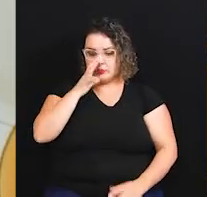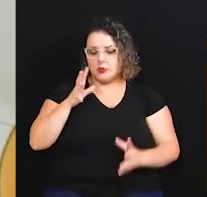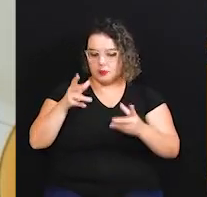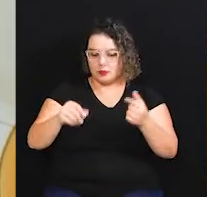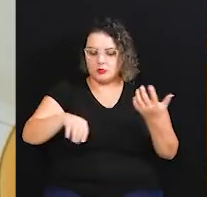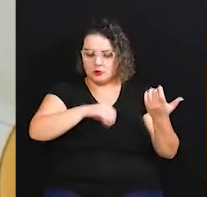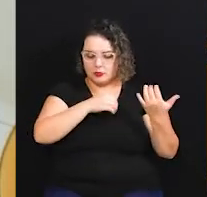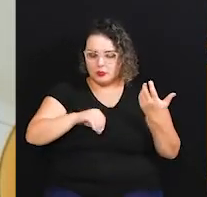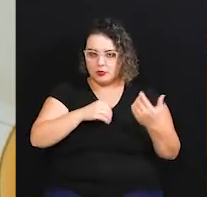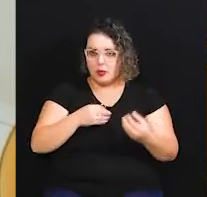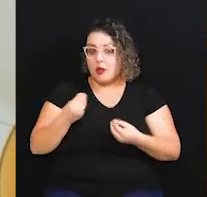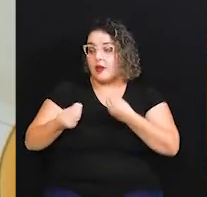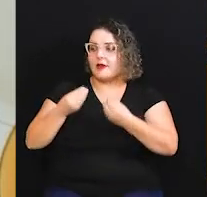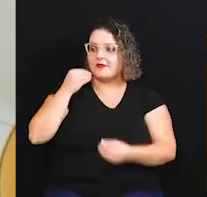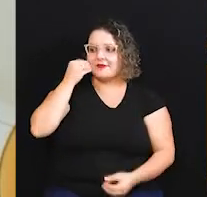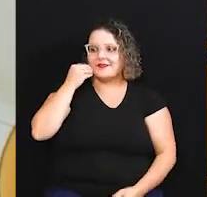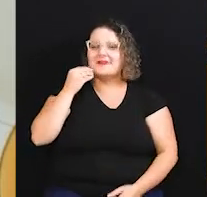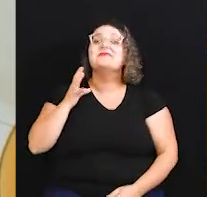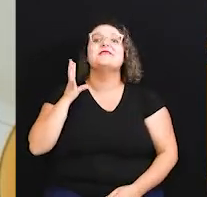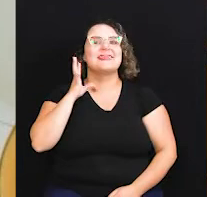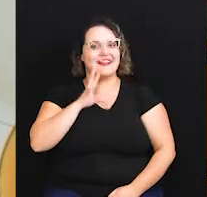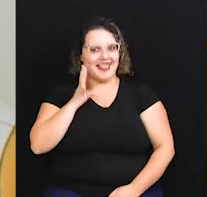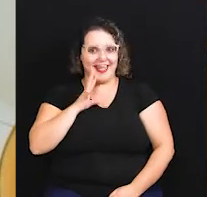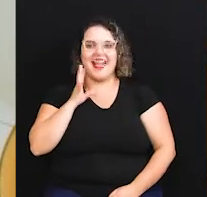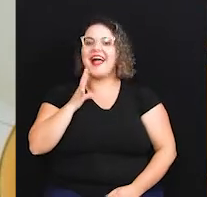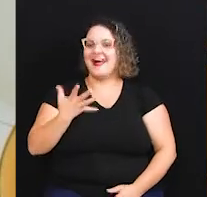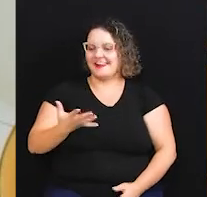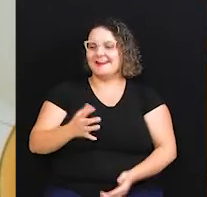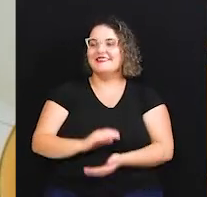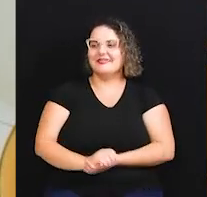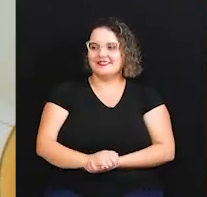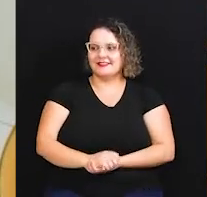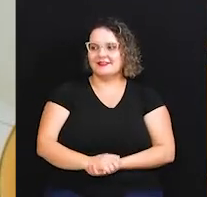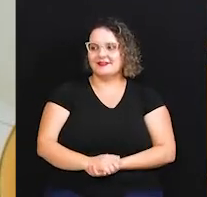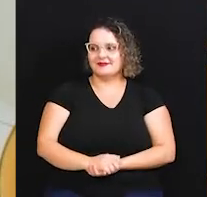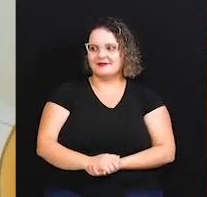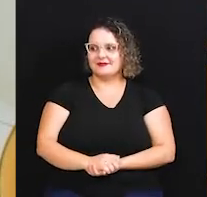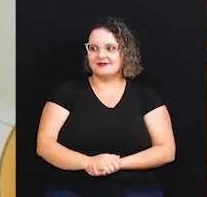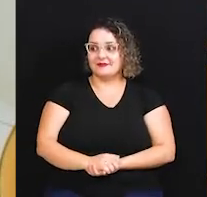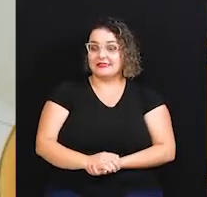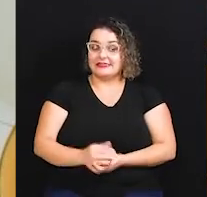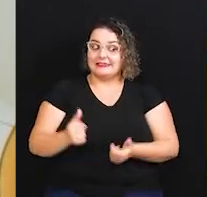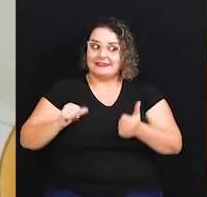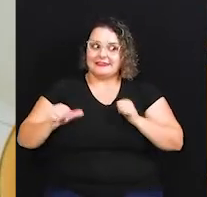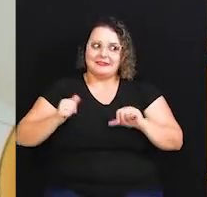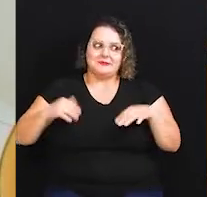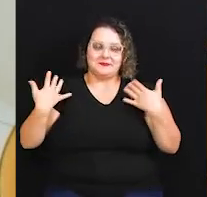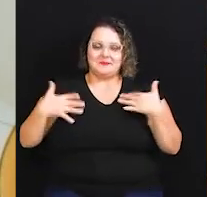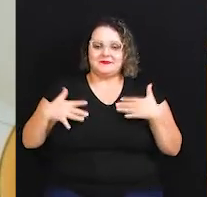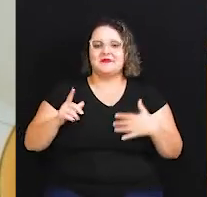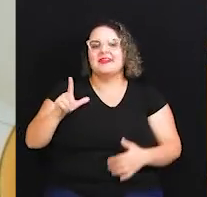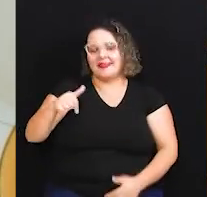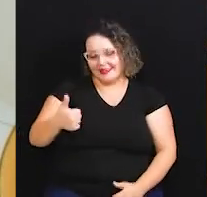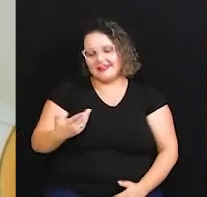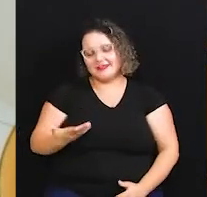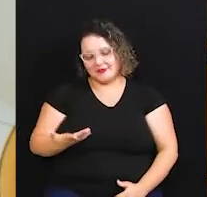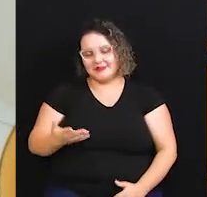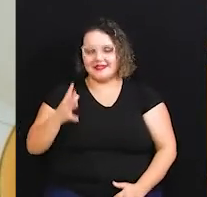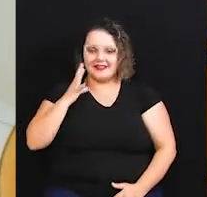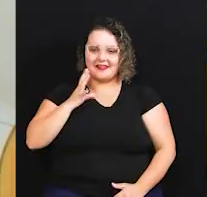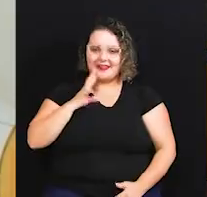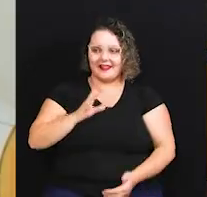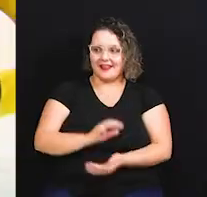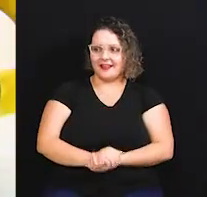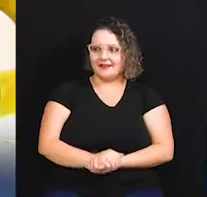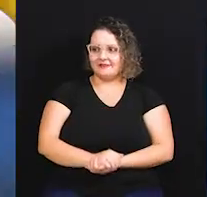inteiro de violino. Uhum. E como foi a experiência? Foi muito legal, foi um pouco ansioso, mas depois é muito legal.